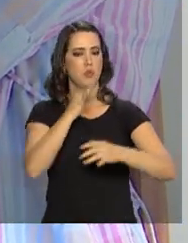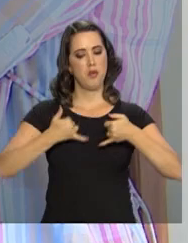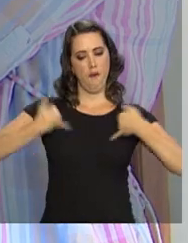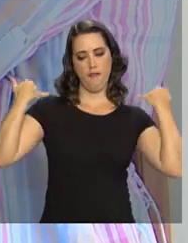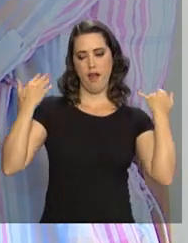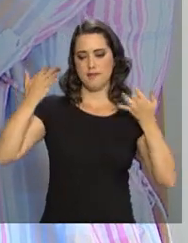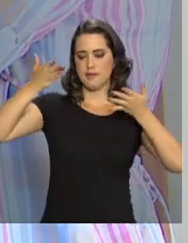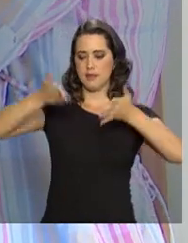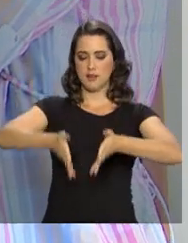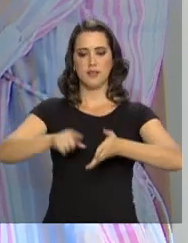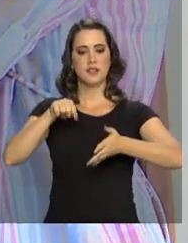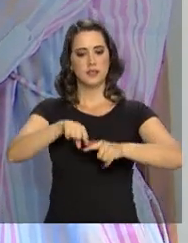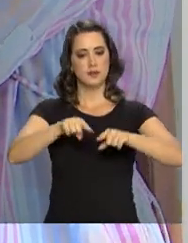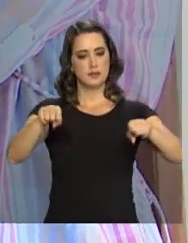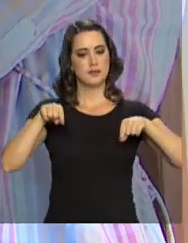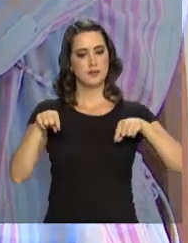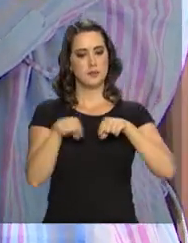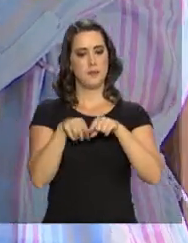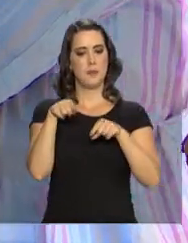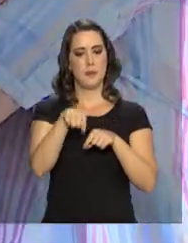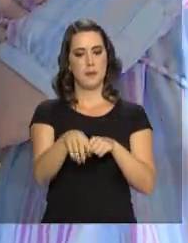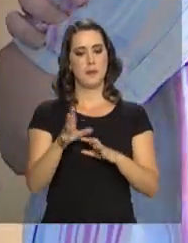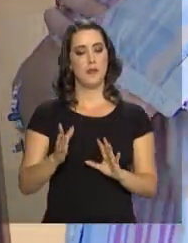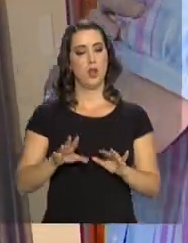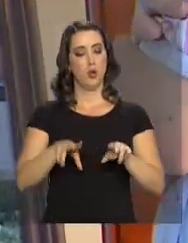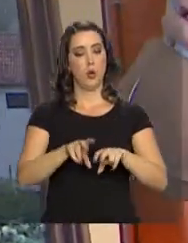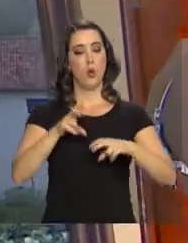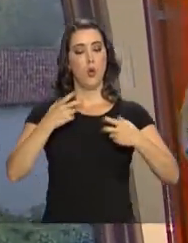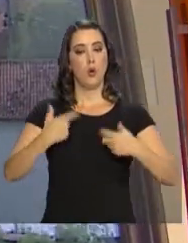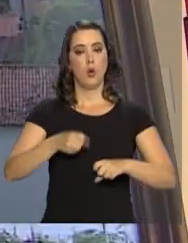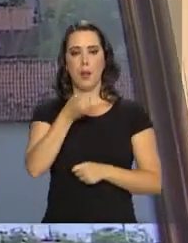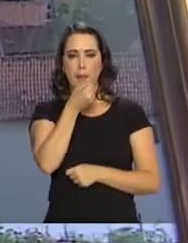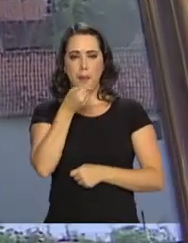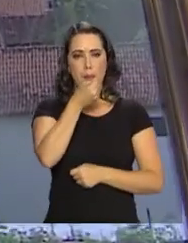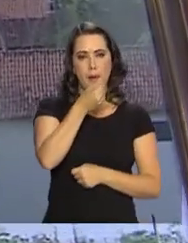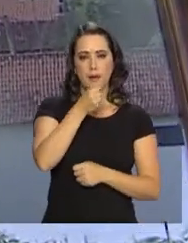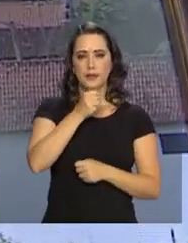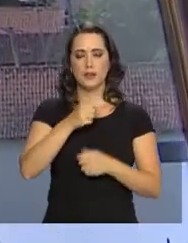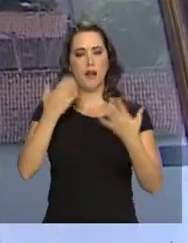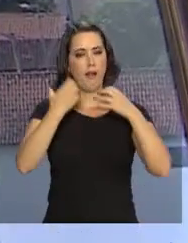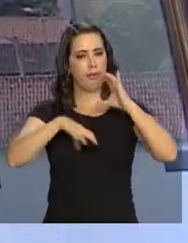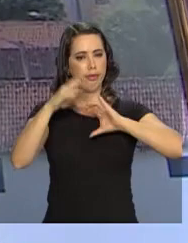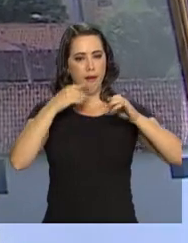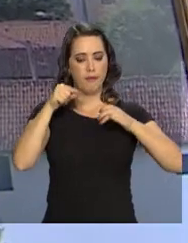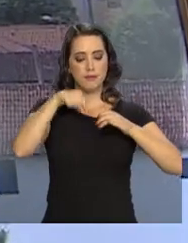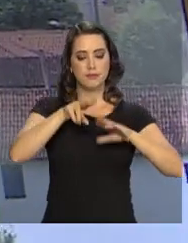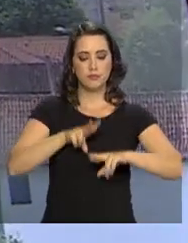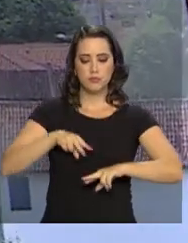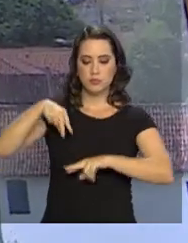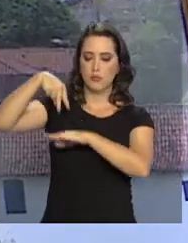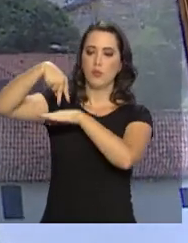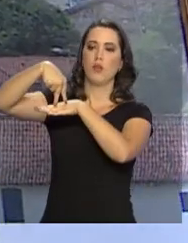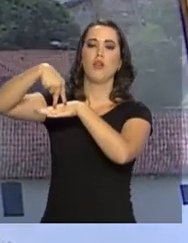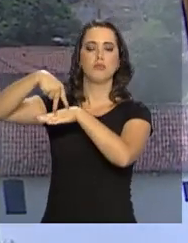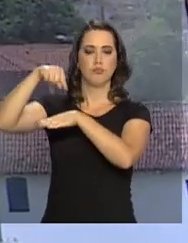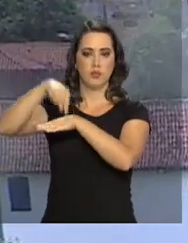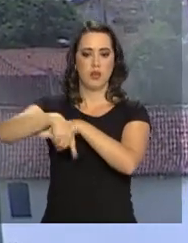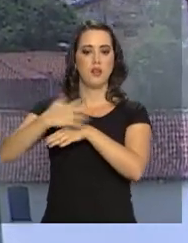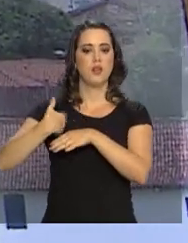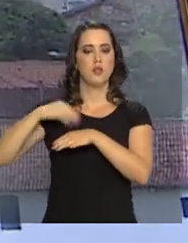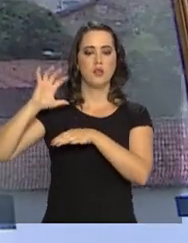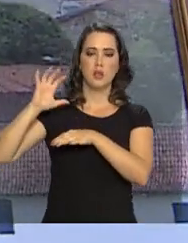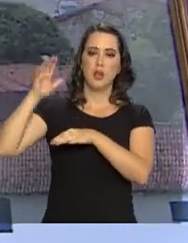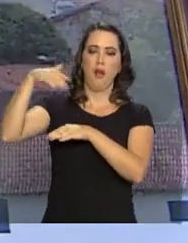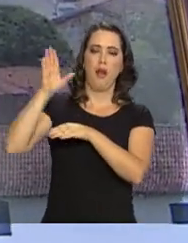festa. Toda festa é aí, o palco de cantor ficava ao lado dessa árvore. Então ela fazia parte até numa